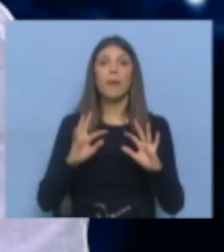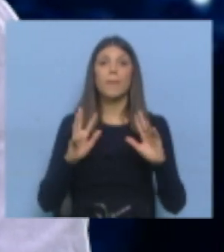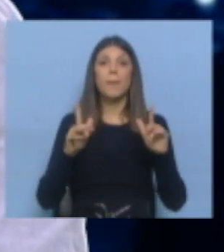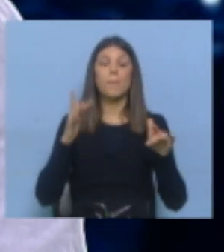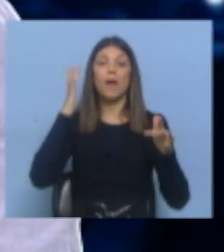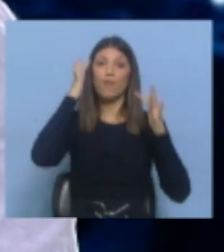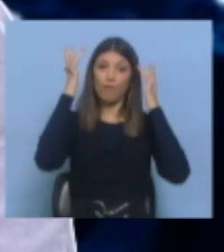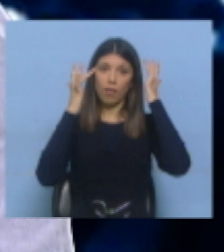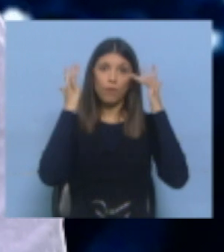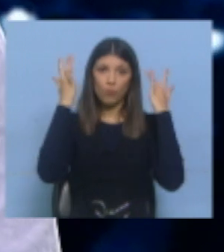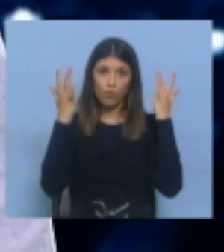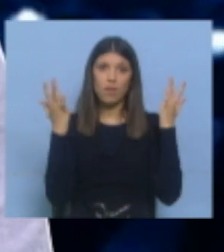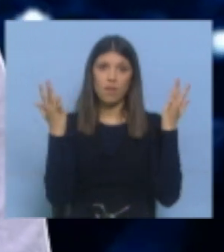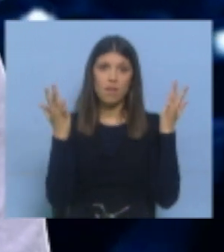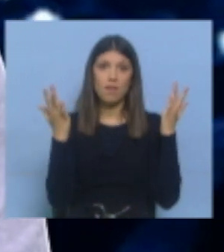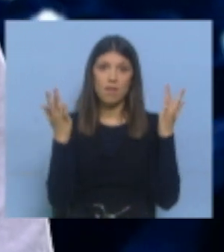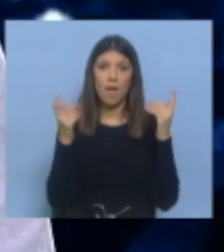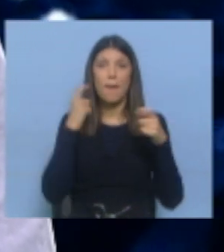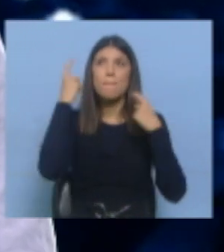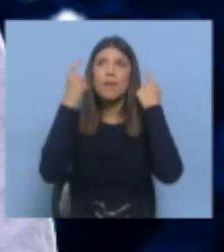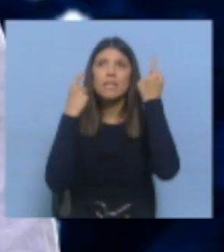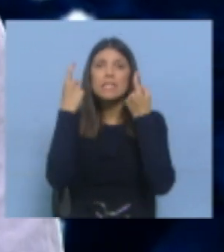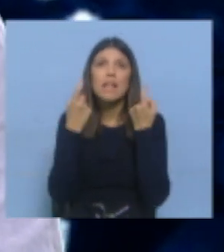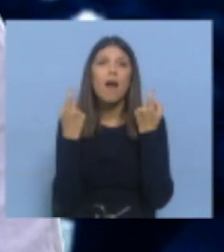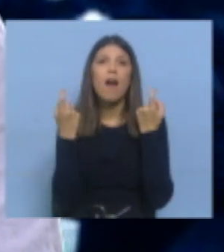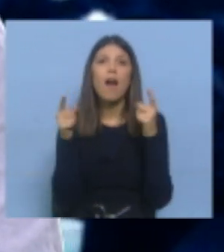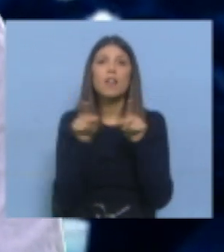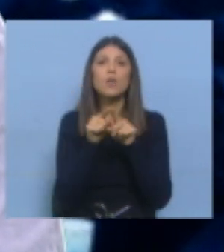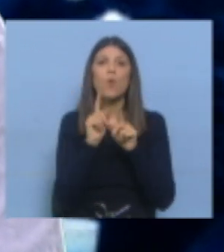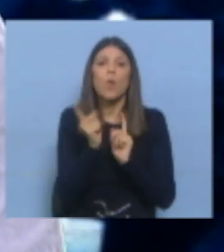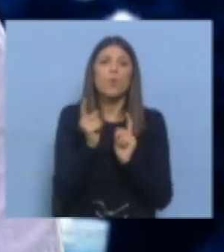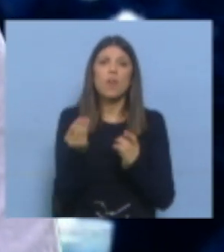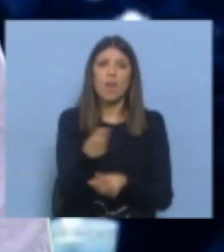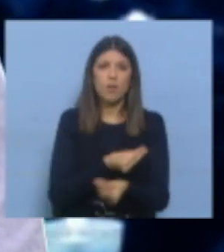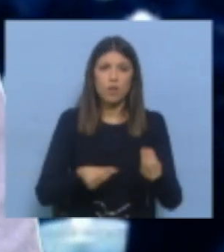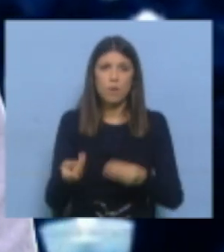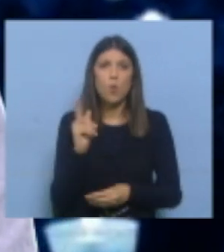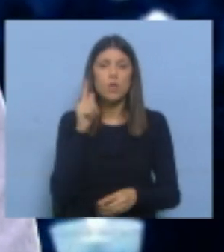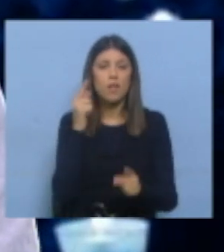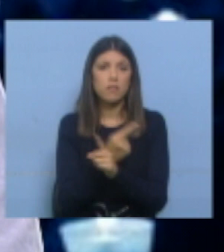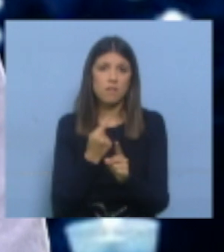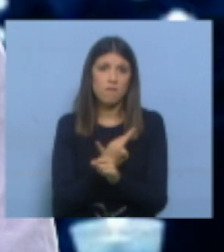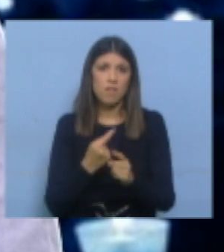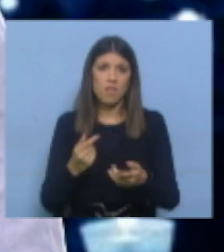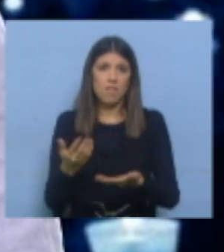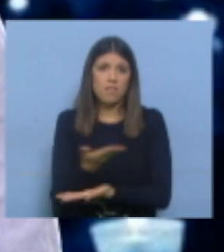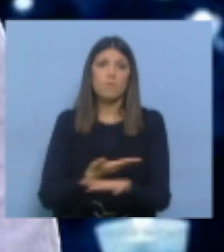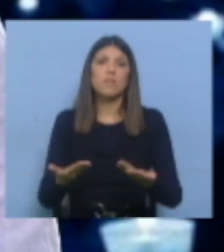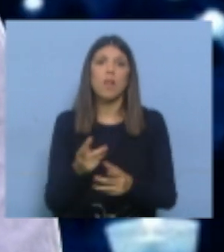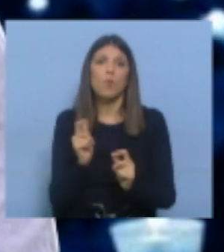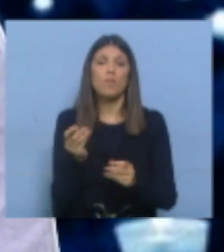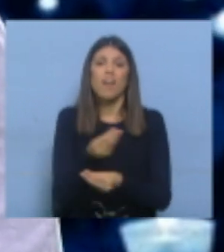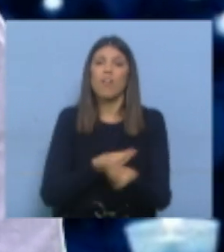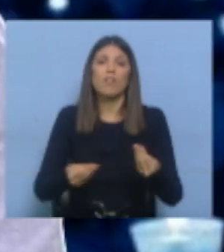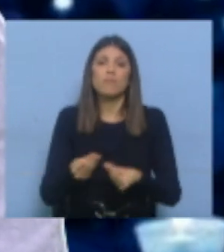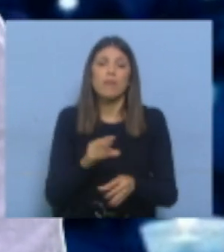muito de filosofia e de pensar naquilo que é economia, naquilo que é atividade empresarial, aquilo que é atividade económica, e